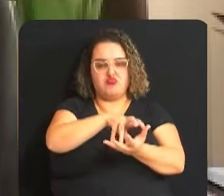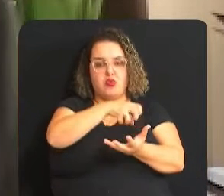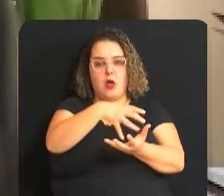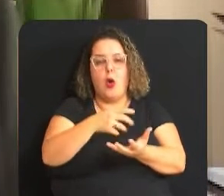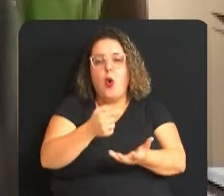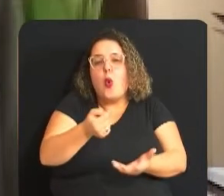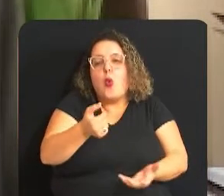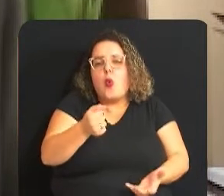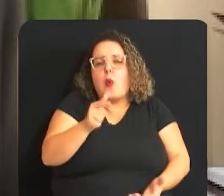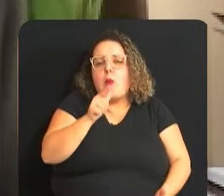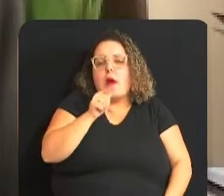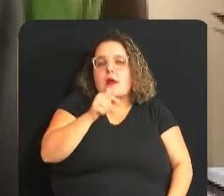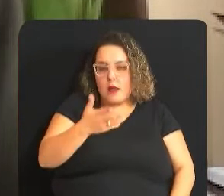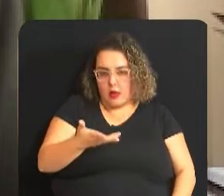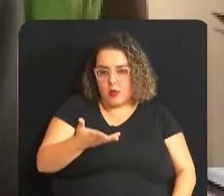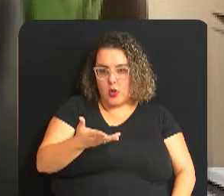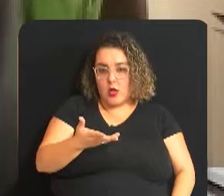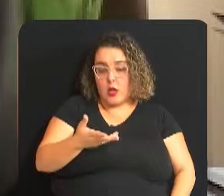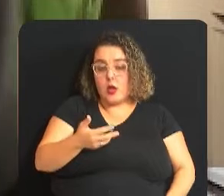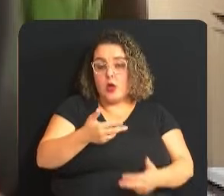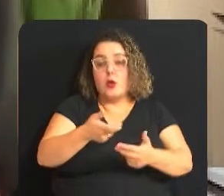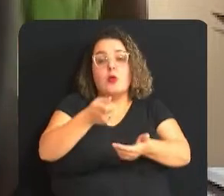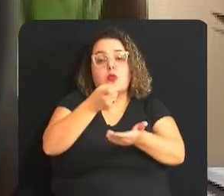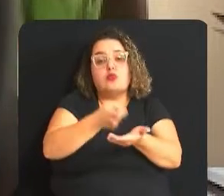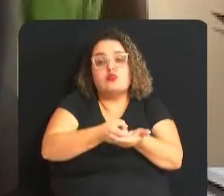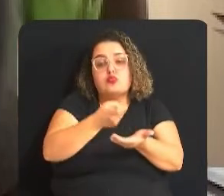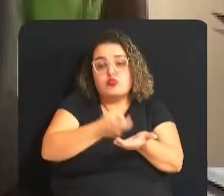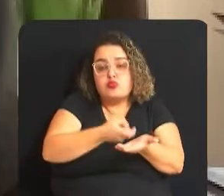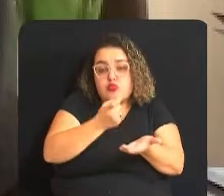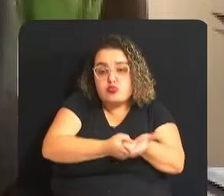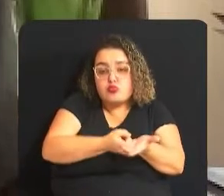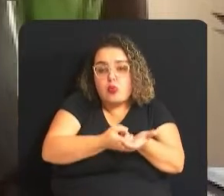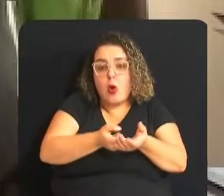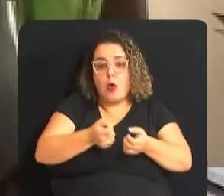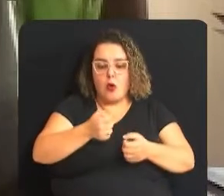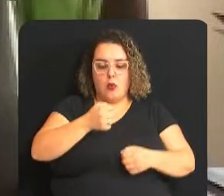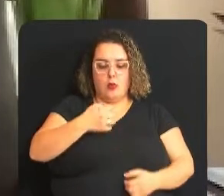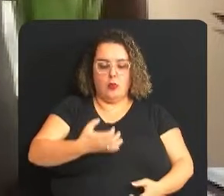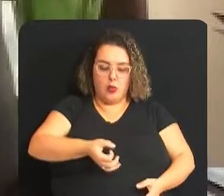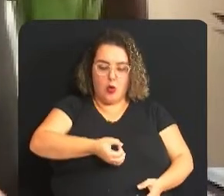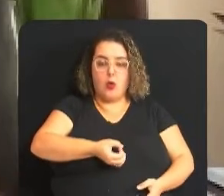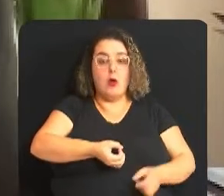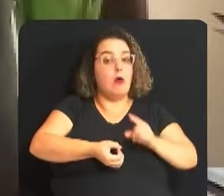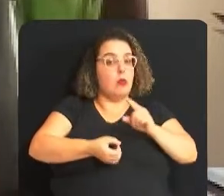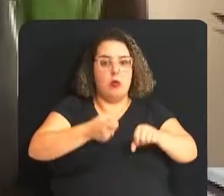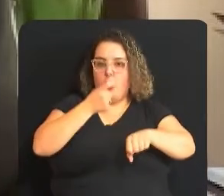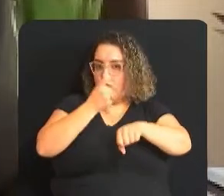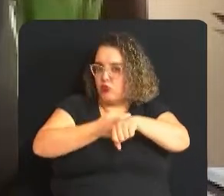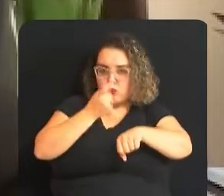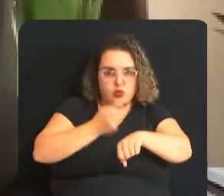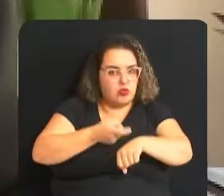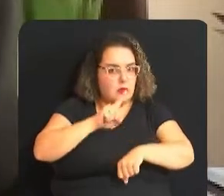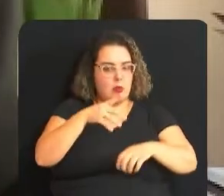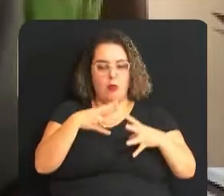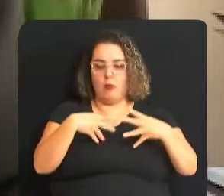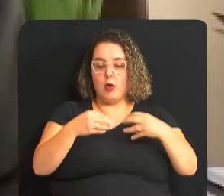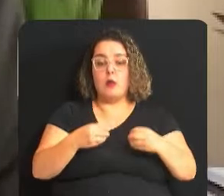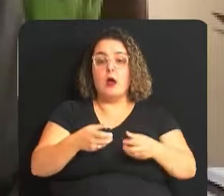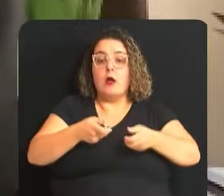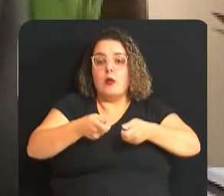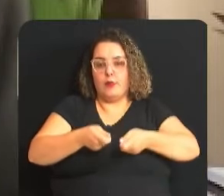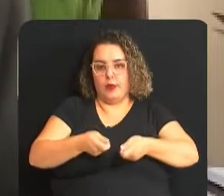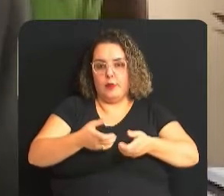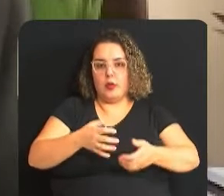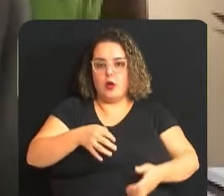líquida, em algo sólido para eu evacuar um tubo não duro, não mole, firme, para eu poder fazer